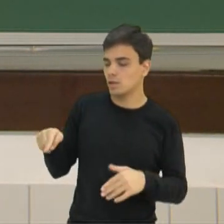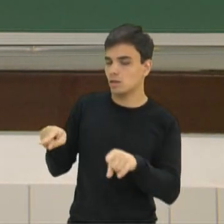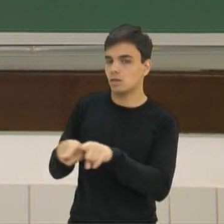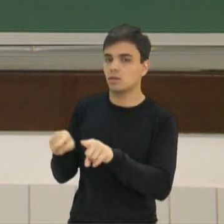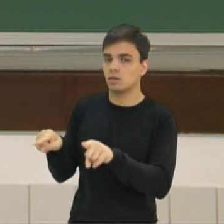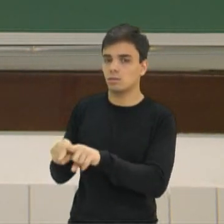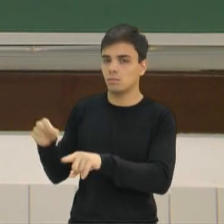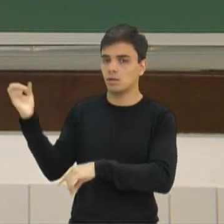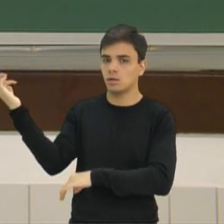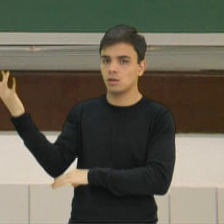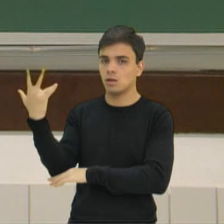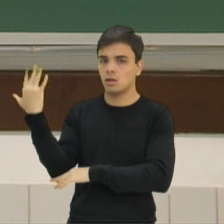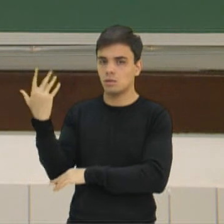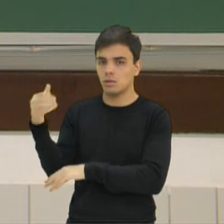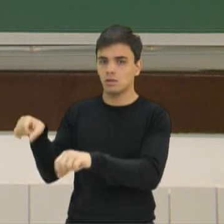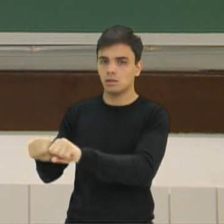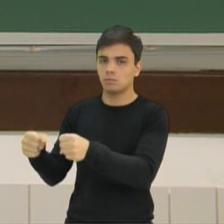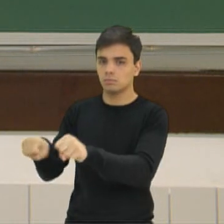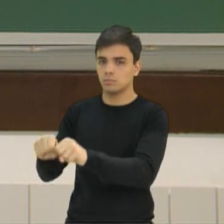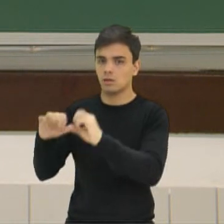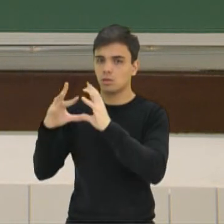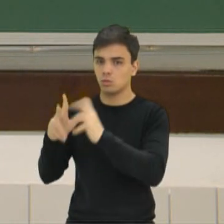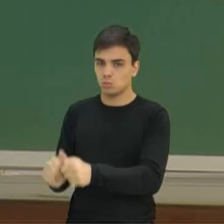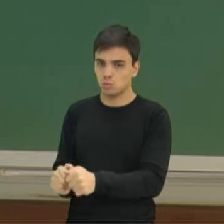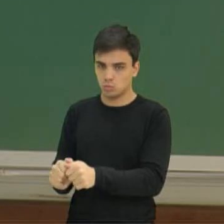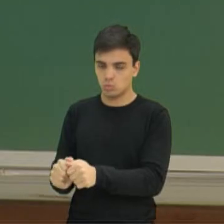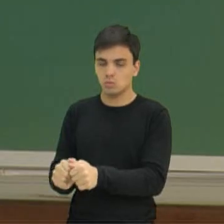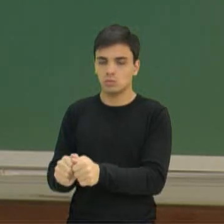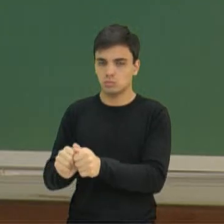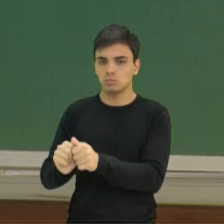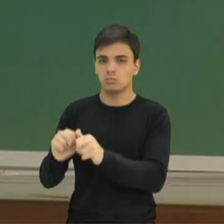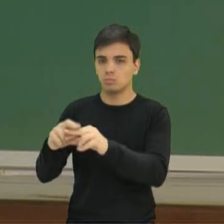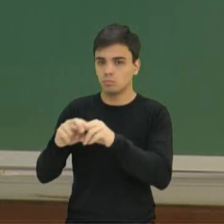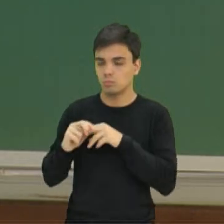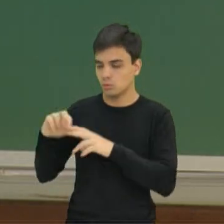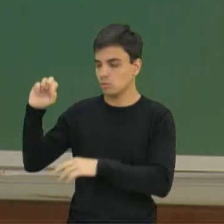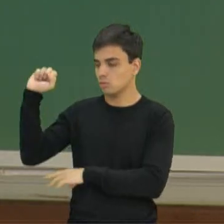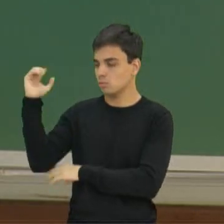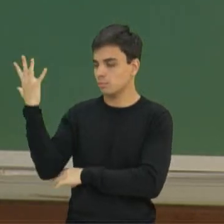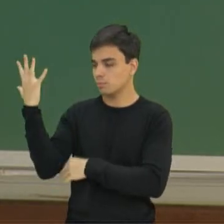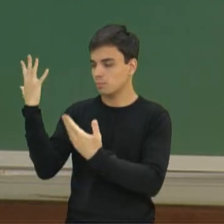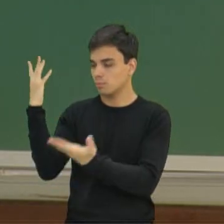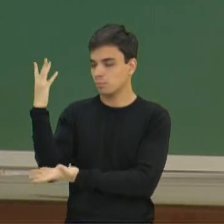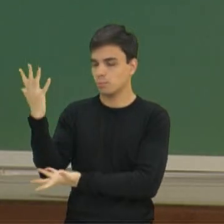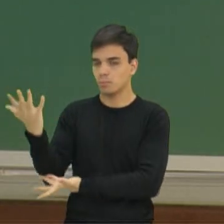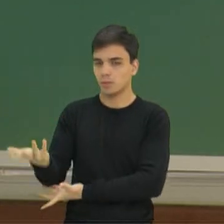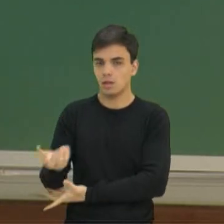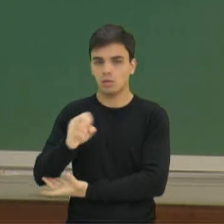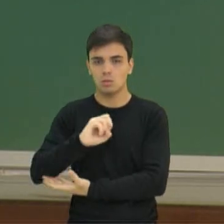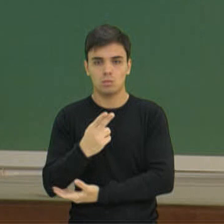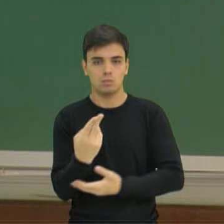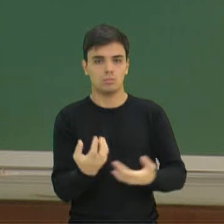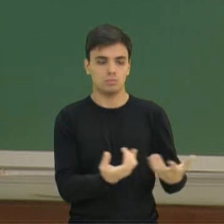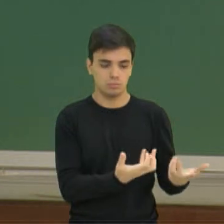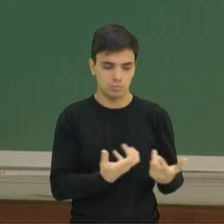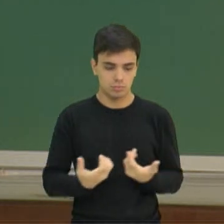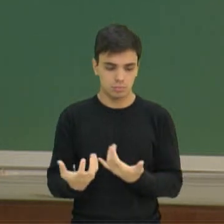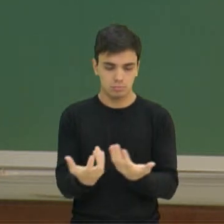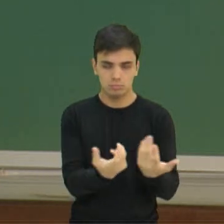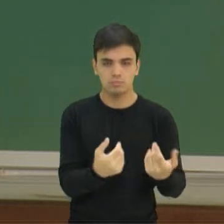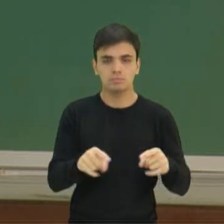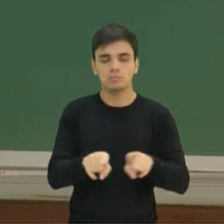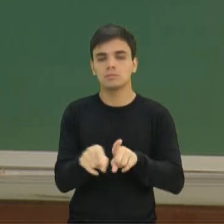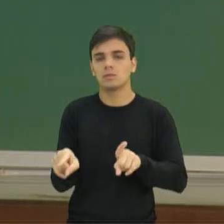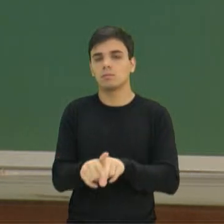com esses dois atos ali, tanto o desmatamento quanto as queimadas. Degradação do solo.